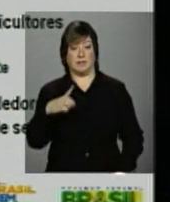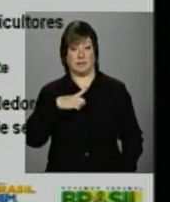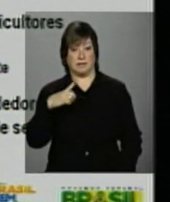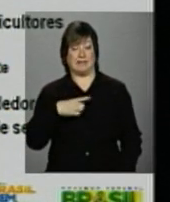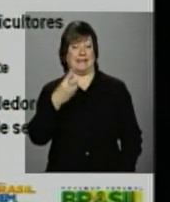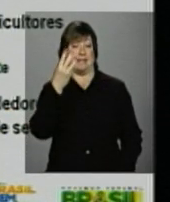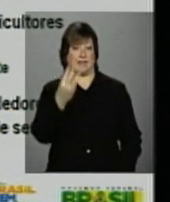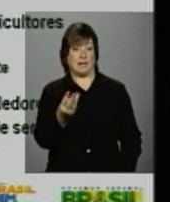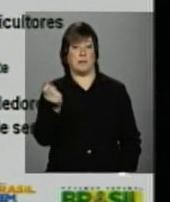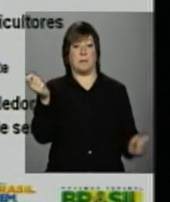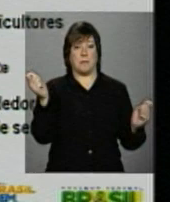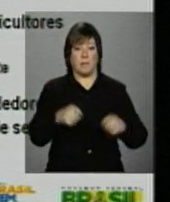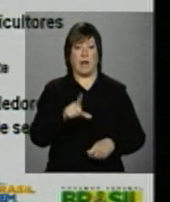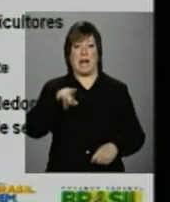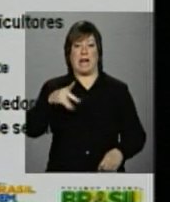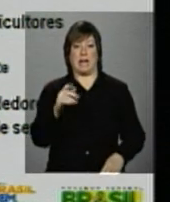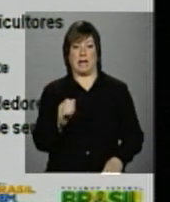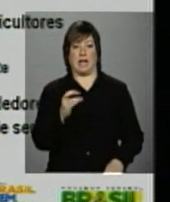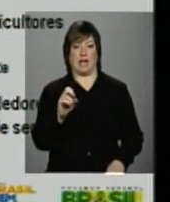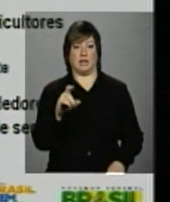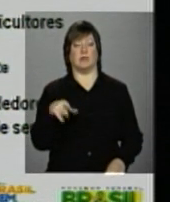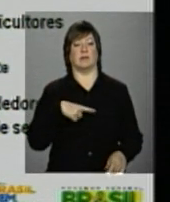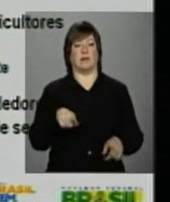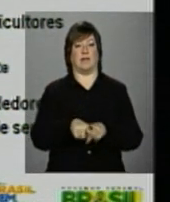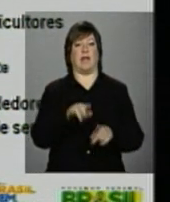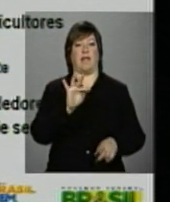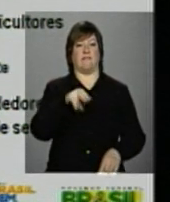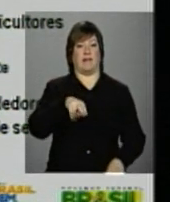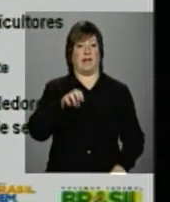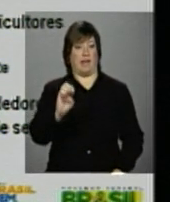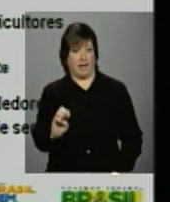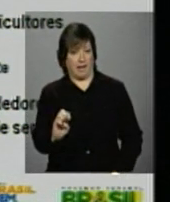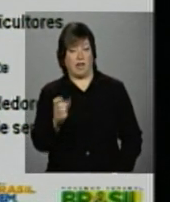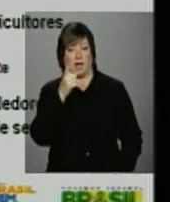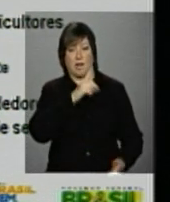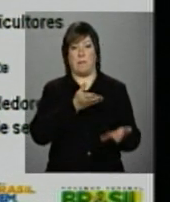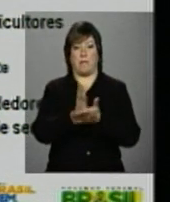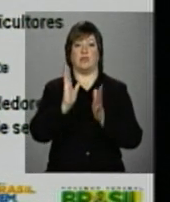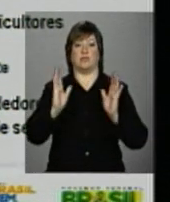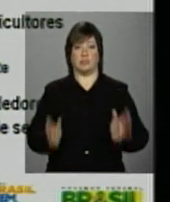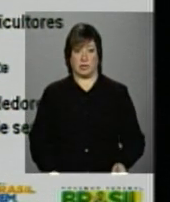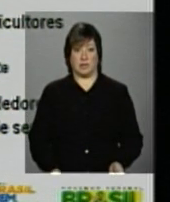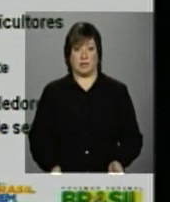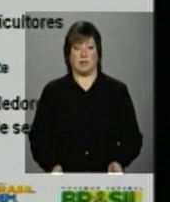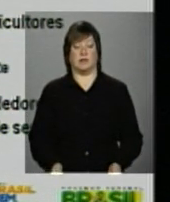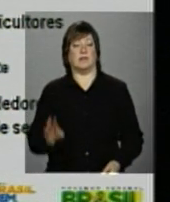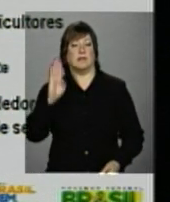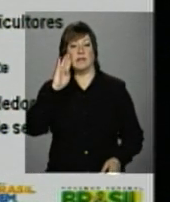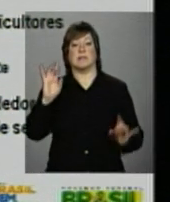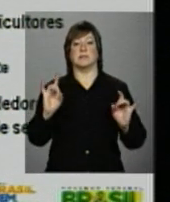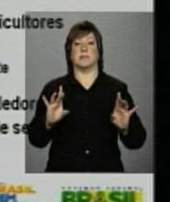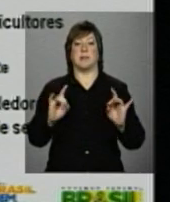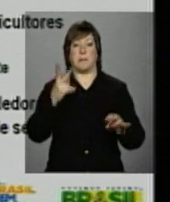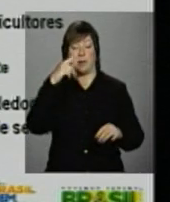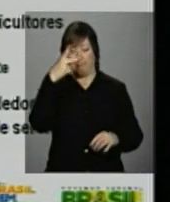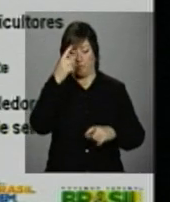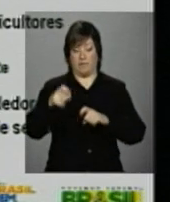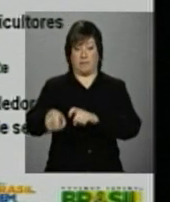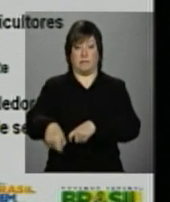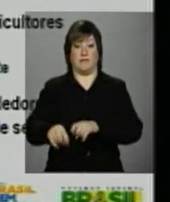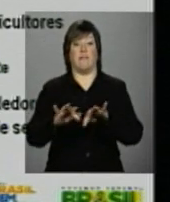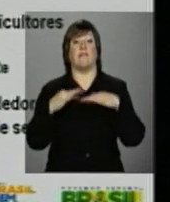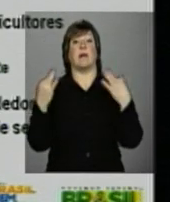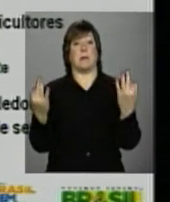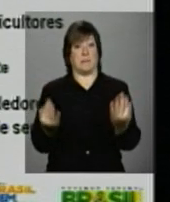linhas de crédito que foram já aprovadas pelo fne certo extraordinárias voltadas em especial para os agricultores